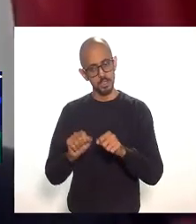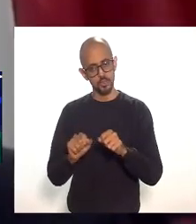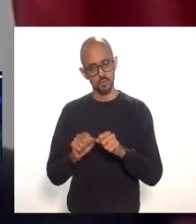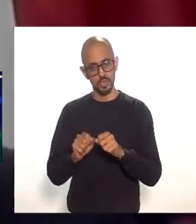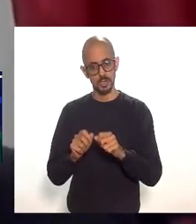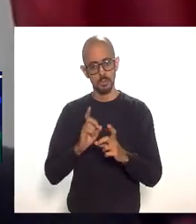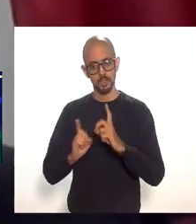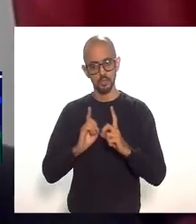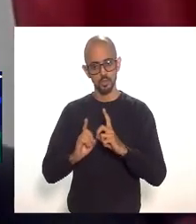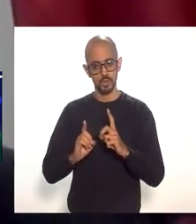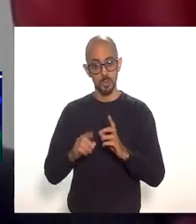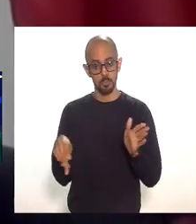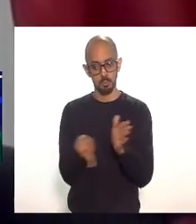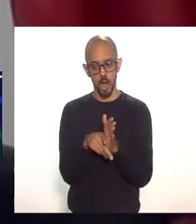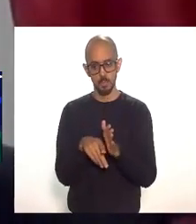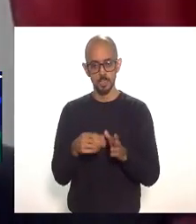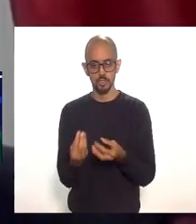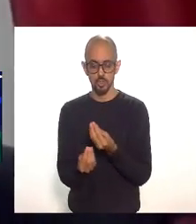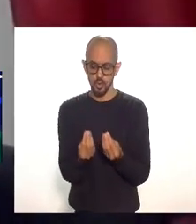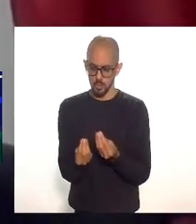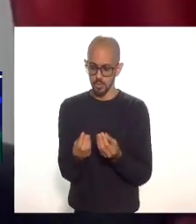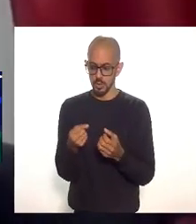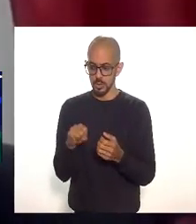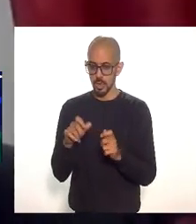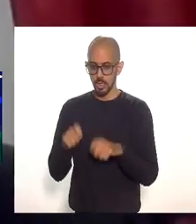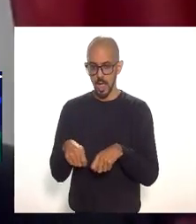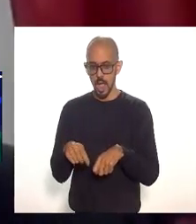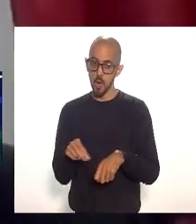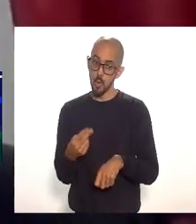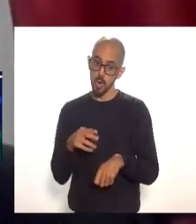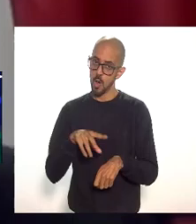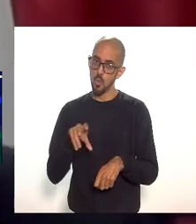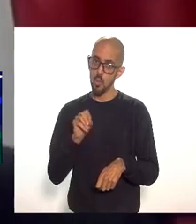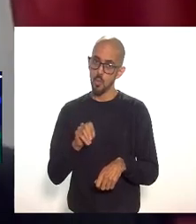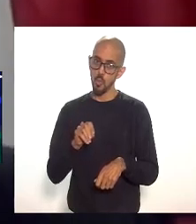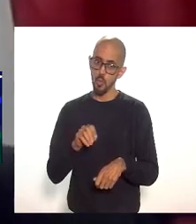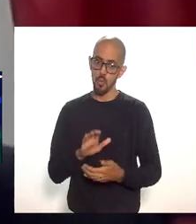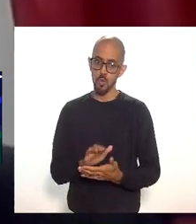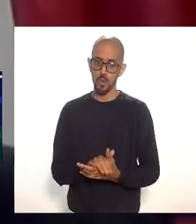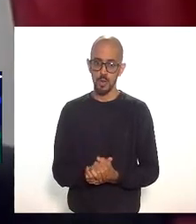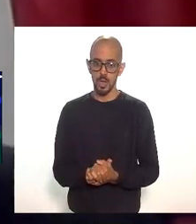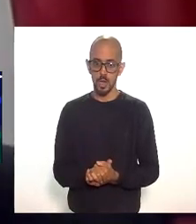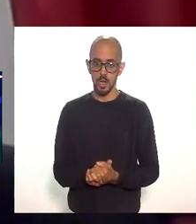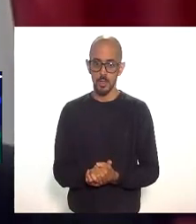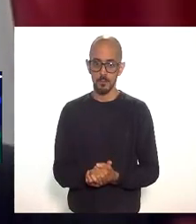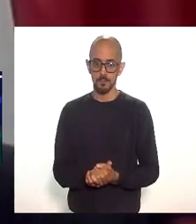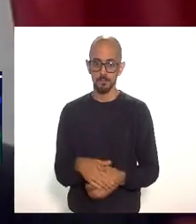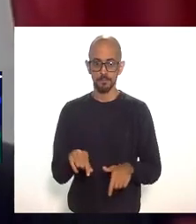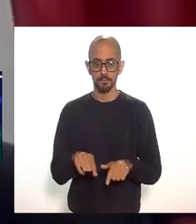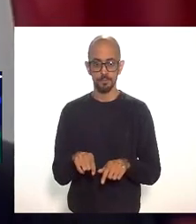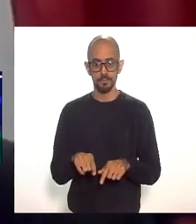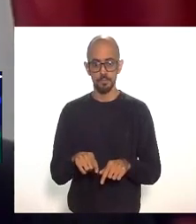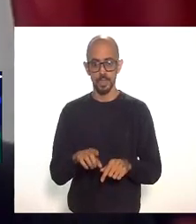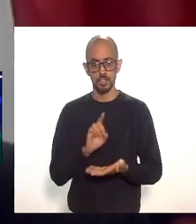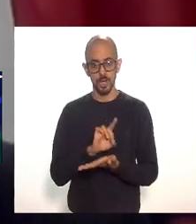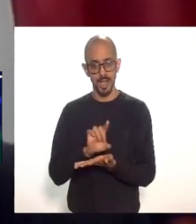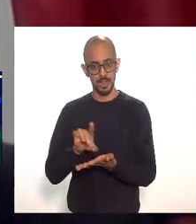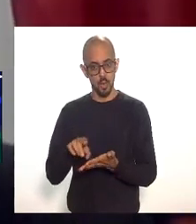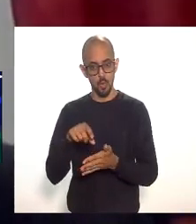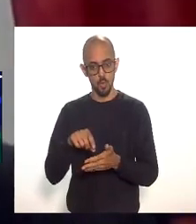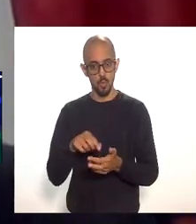essa questão da possibilidade ou não, respeitando o Código Brasileiro de Trânsito, dos delegatários, através